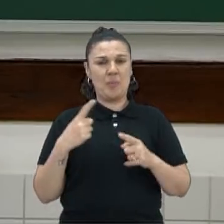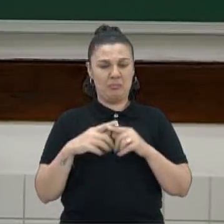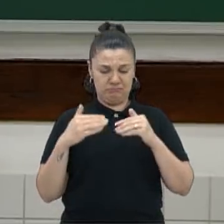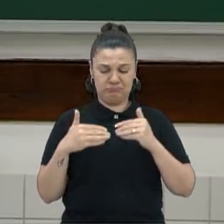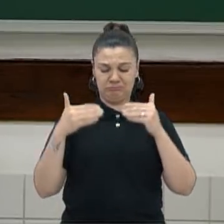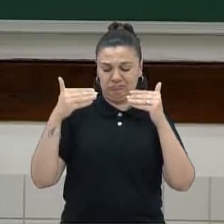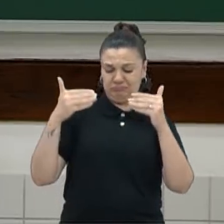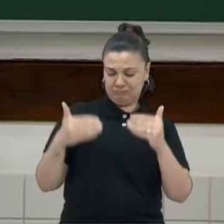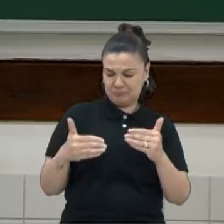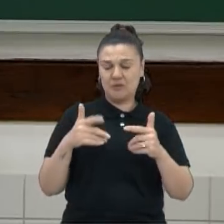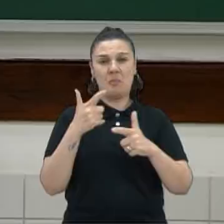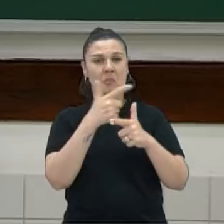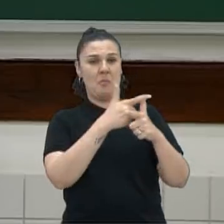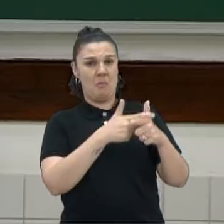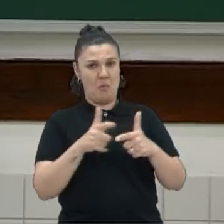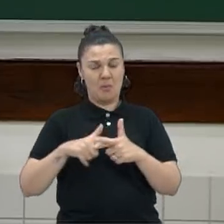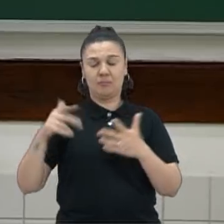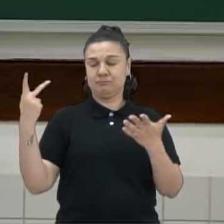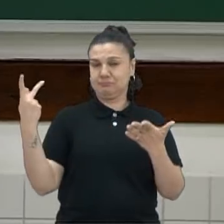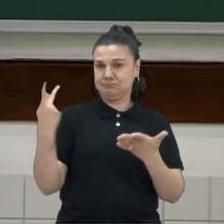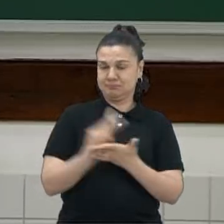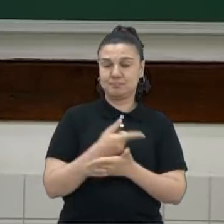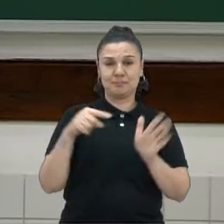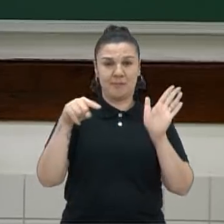trouxe algum tipo de consequência negativa para a população?